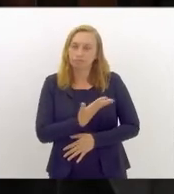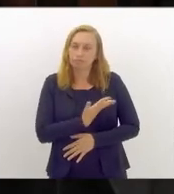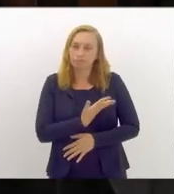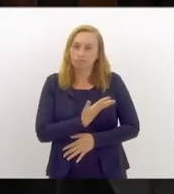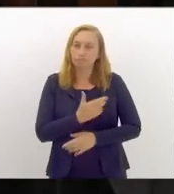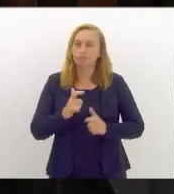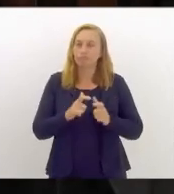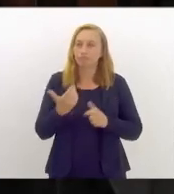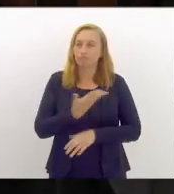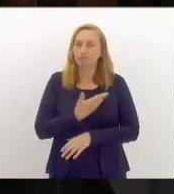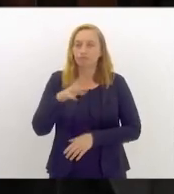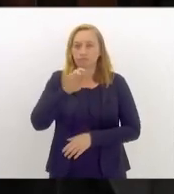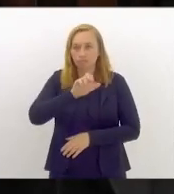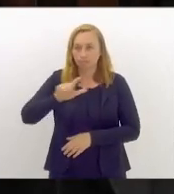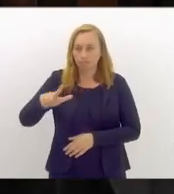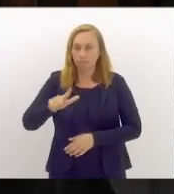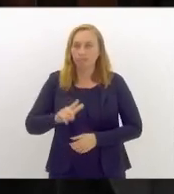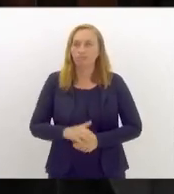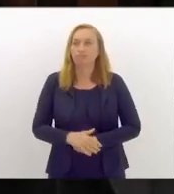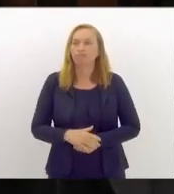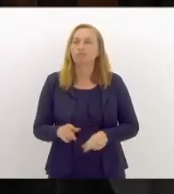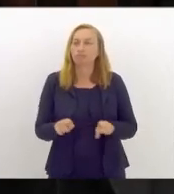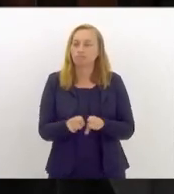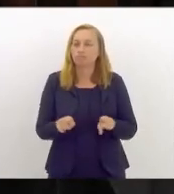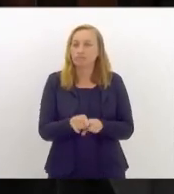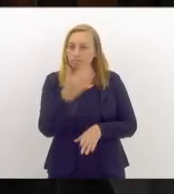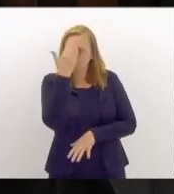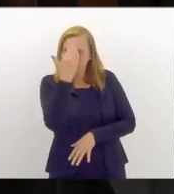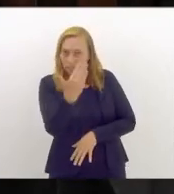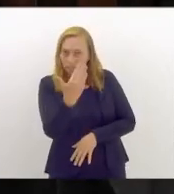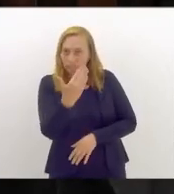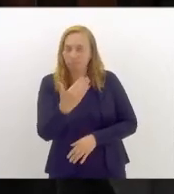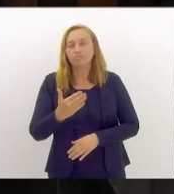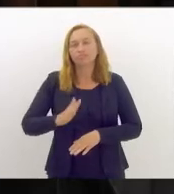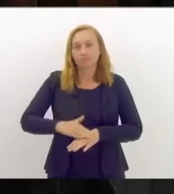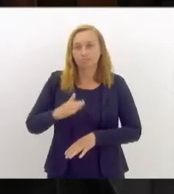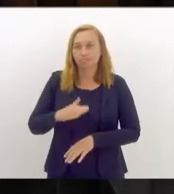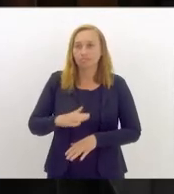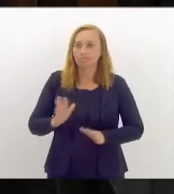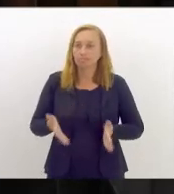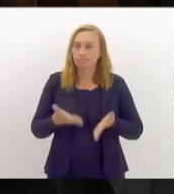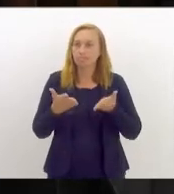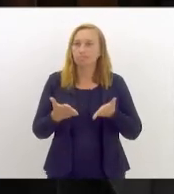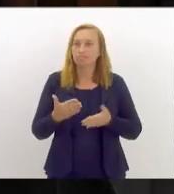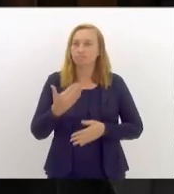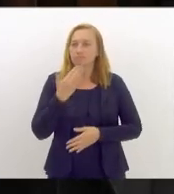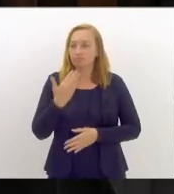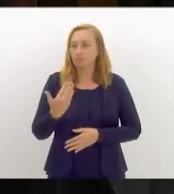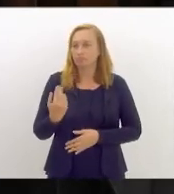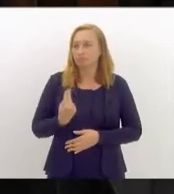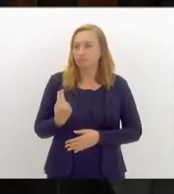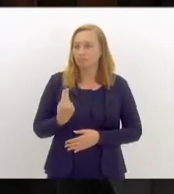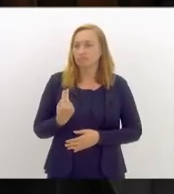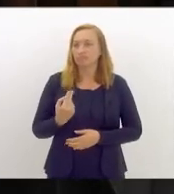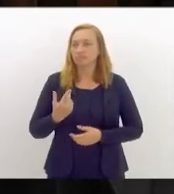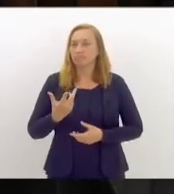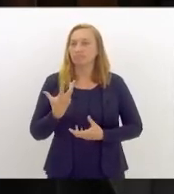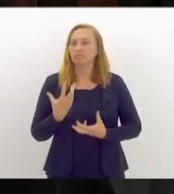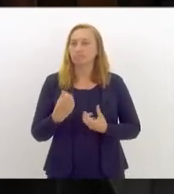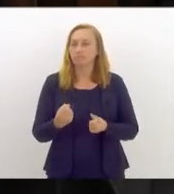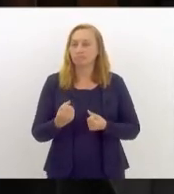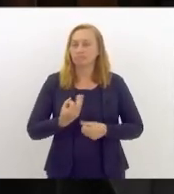e grande amigo Rafael Alves aquele também eu agradeço demais pela iniciativa de sugerir meu nome para receber